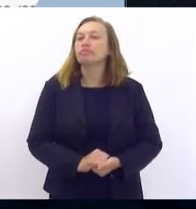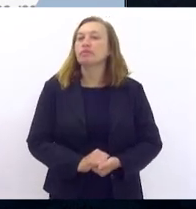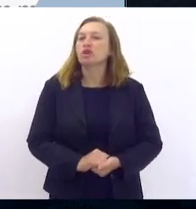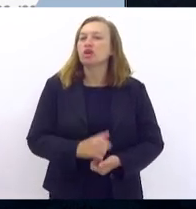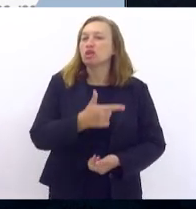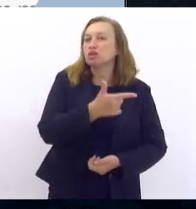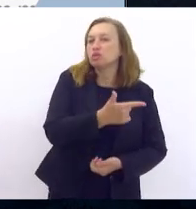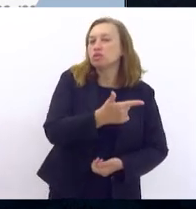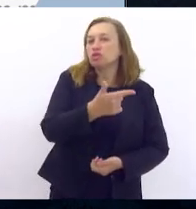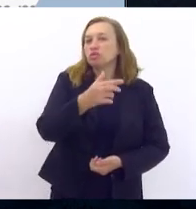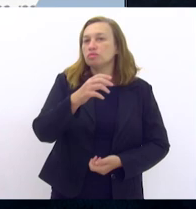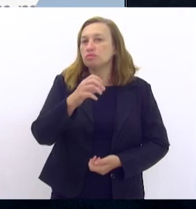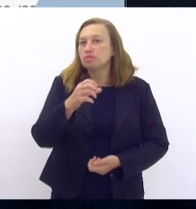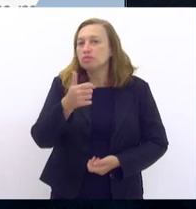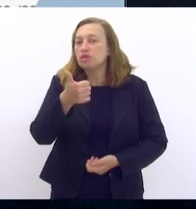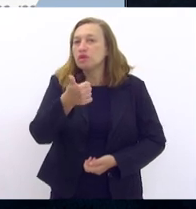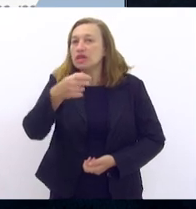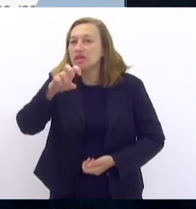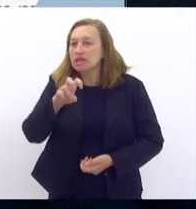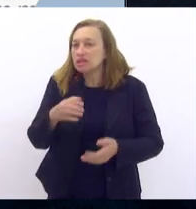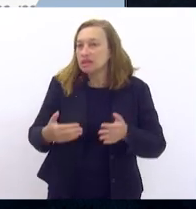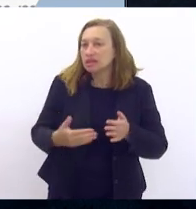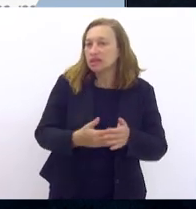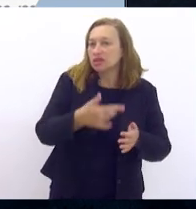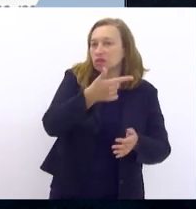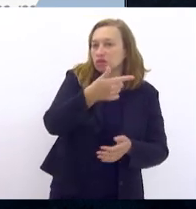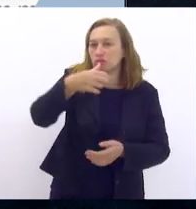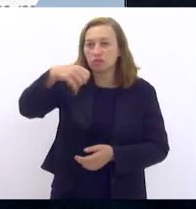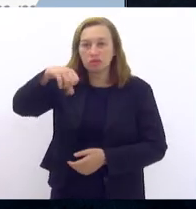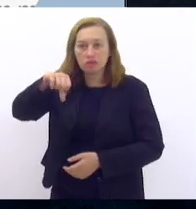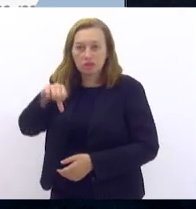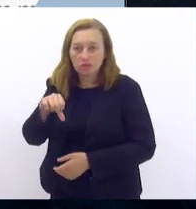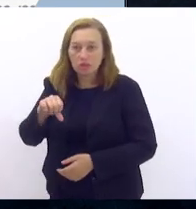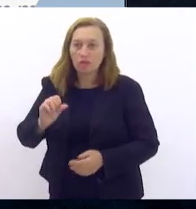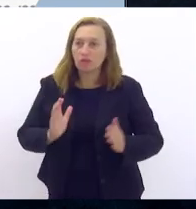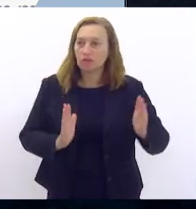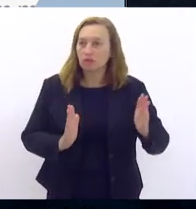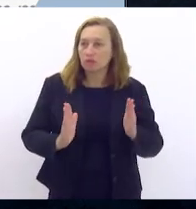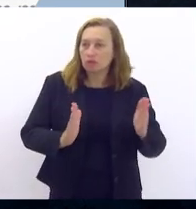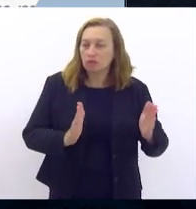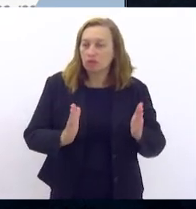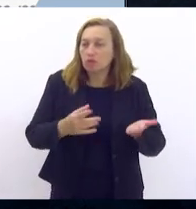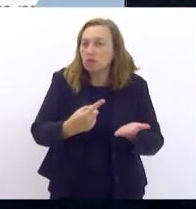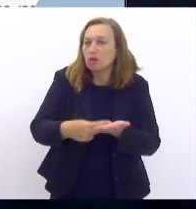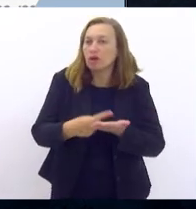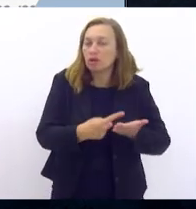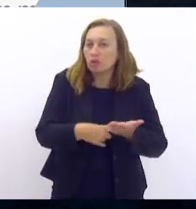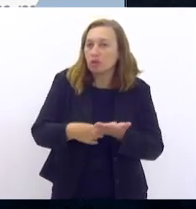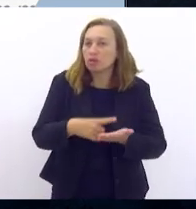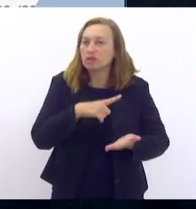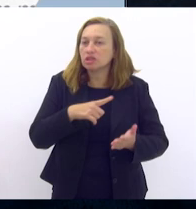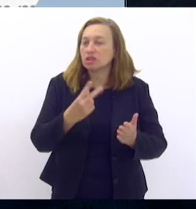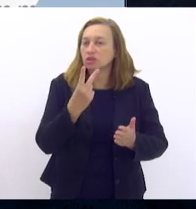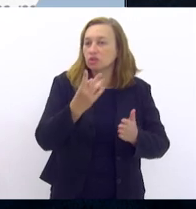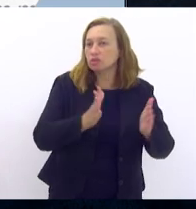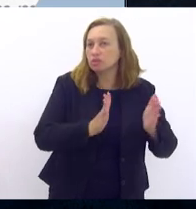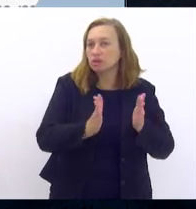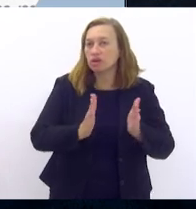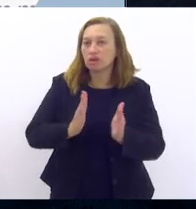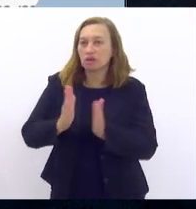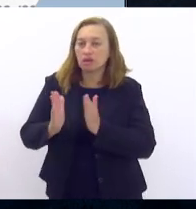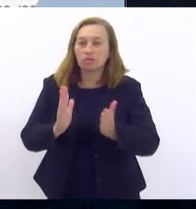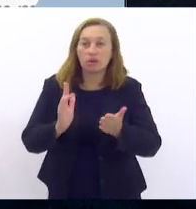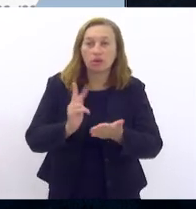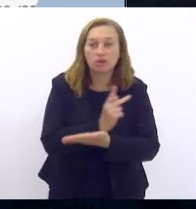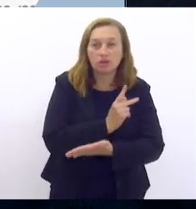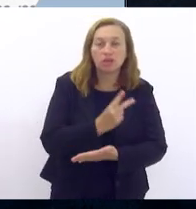de 2015 a 2019 né as o acordo setorial tinha duas fases para acontecer